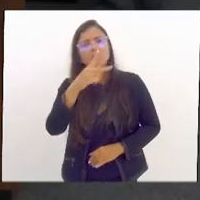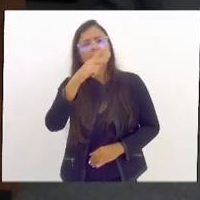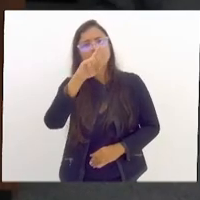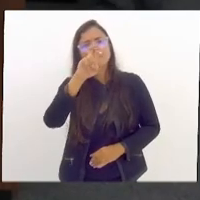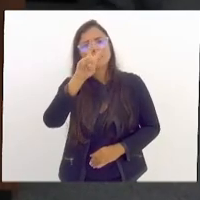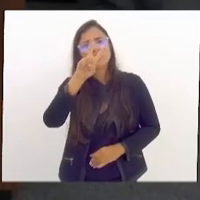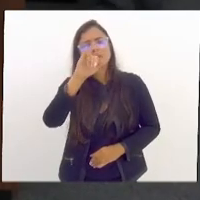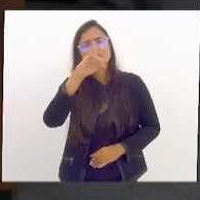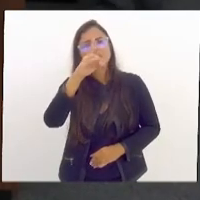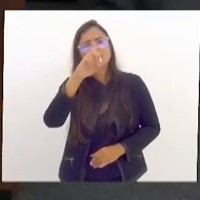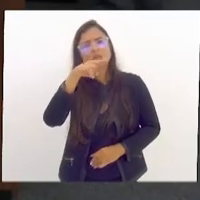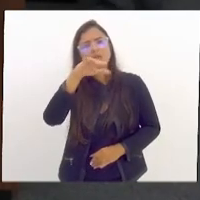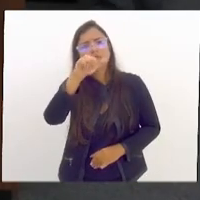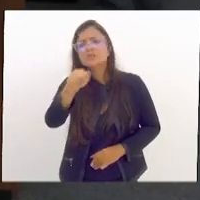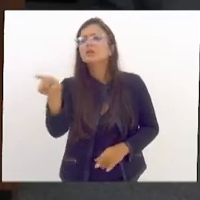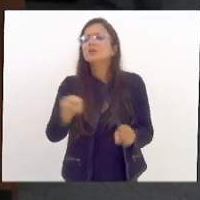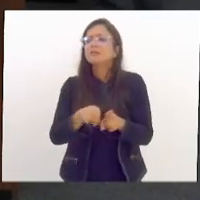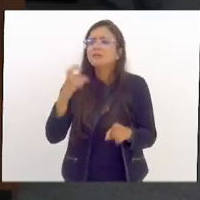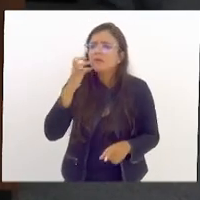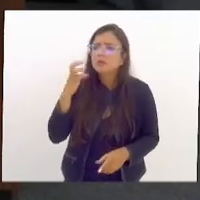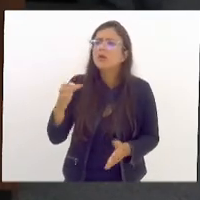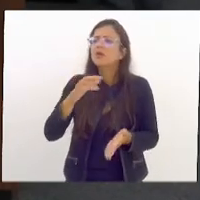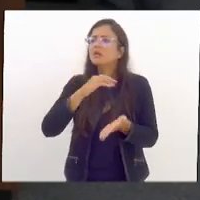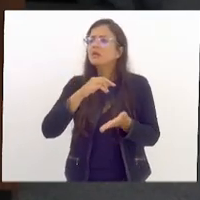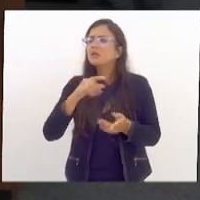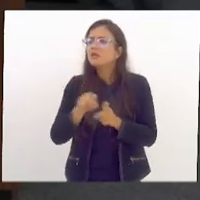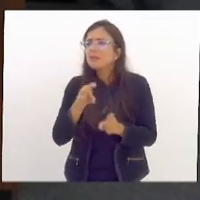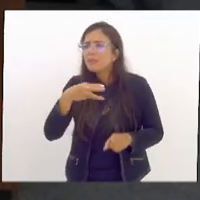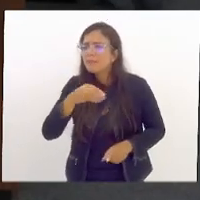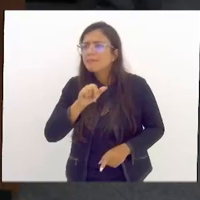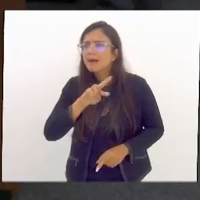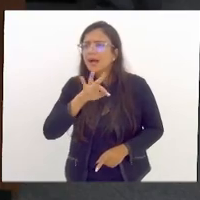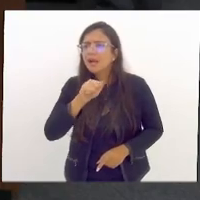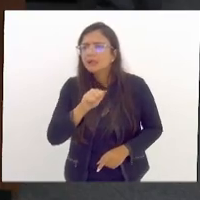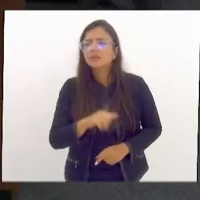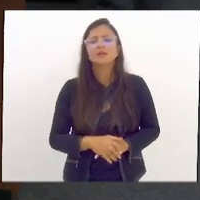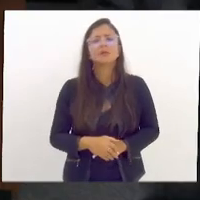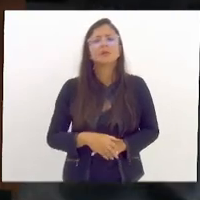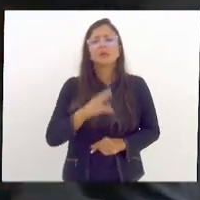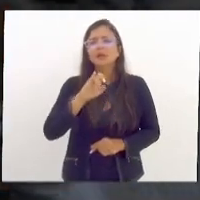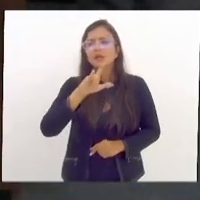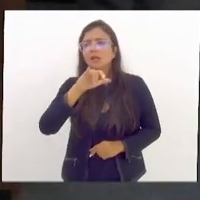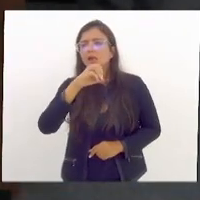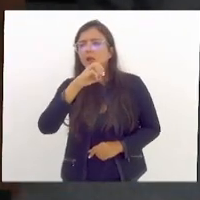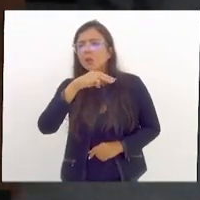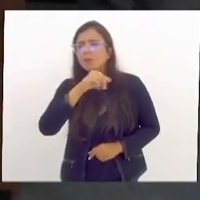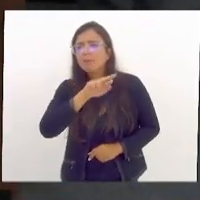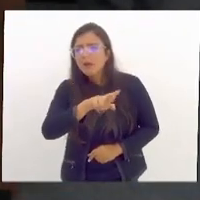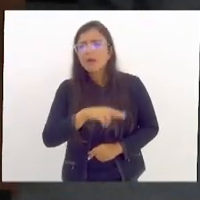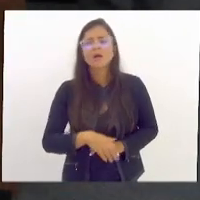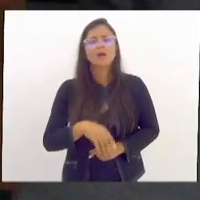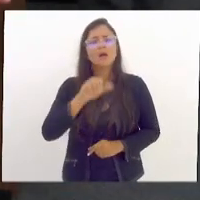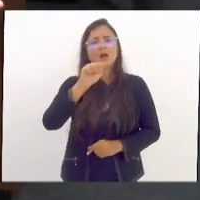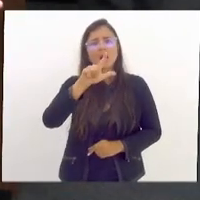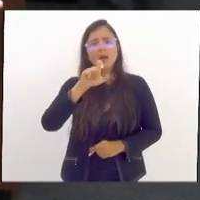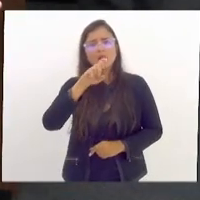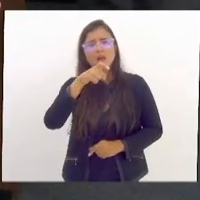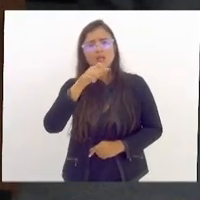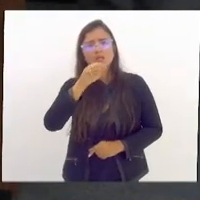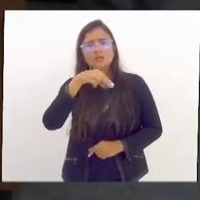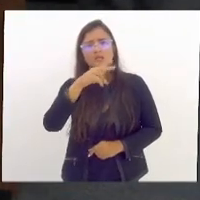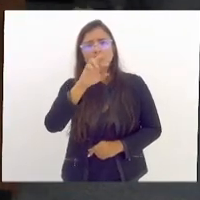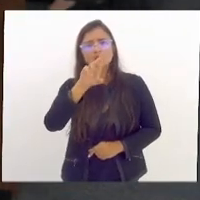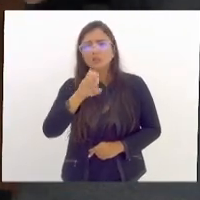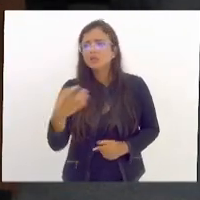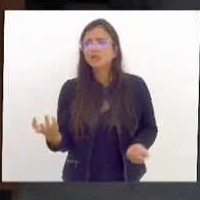deputado Valdec relatou, deputada Marta, deputado Eliomar, deputado Alexandre, deputada Renata fizeram parte, e precisa vir ao plenário. A